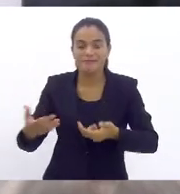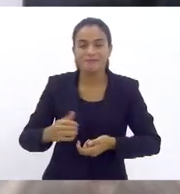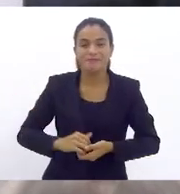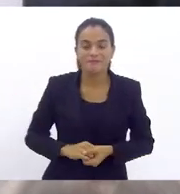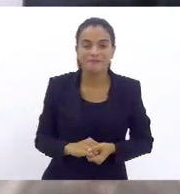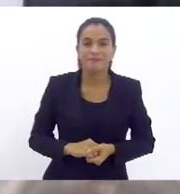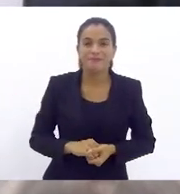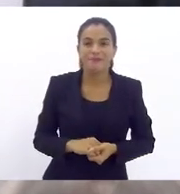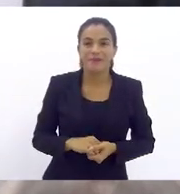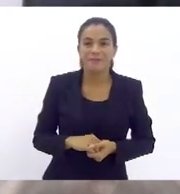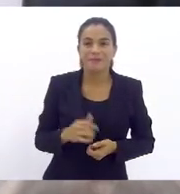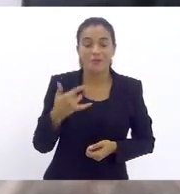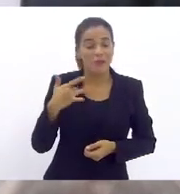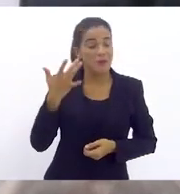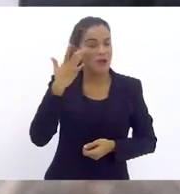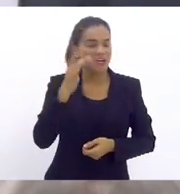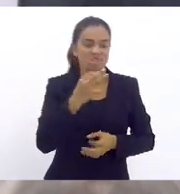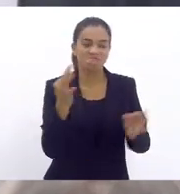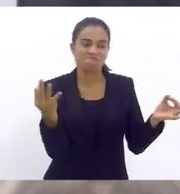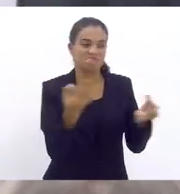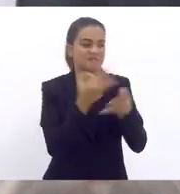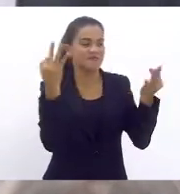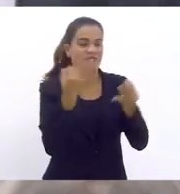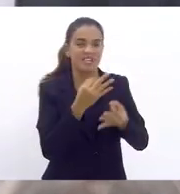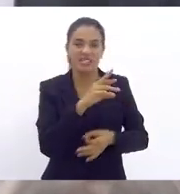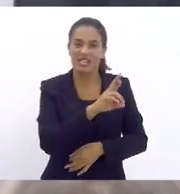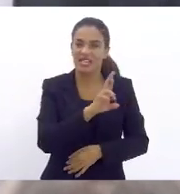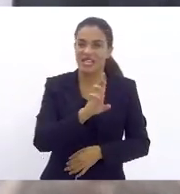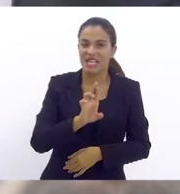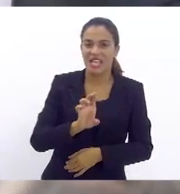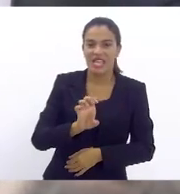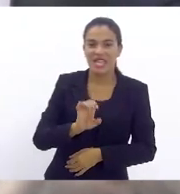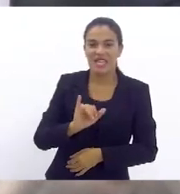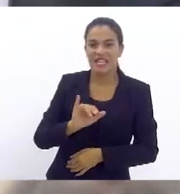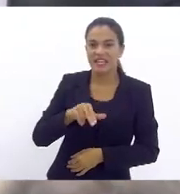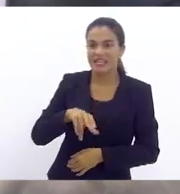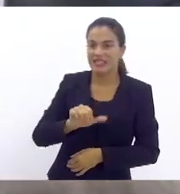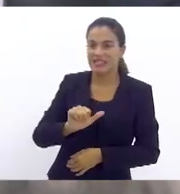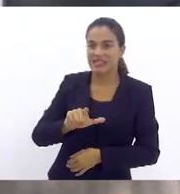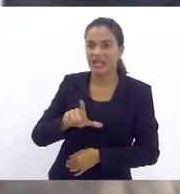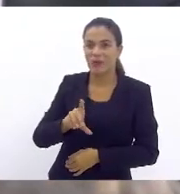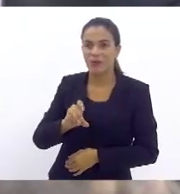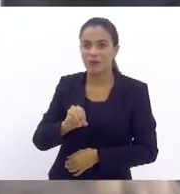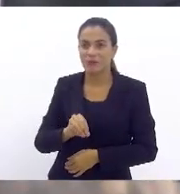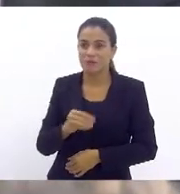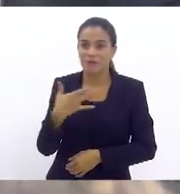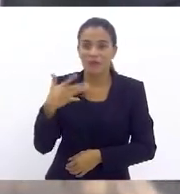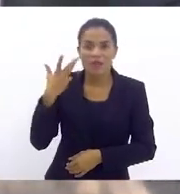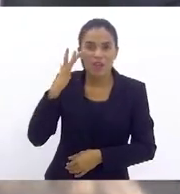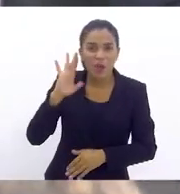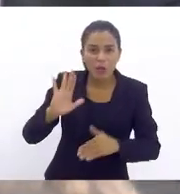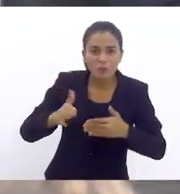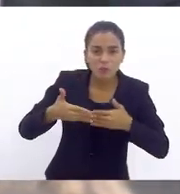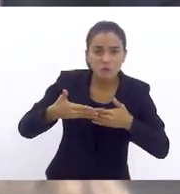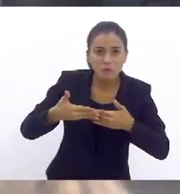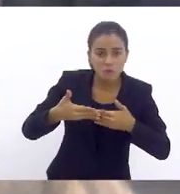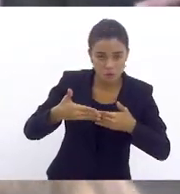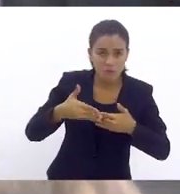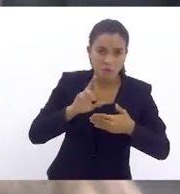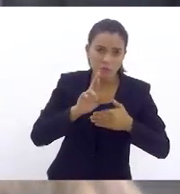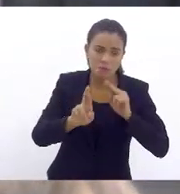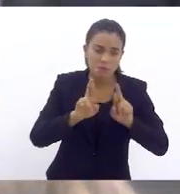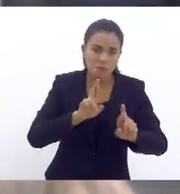acho que essa lembrança do Reinaldo foi absolutamente central e extremamente importante acho que eu dei conta de todas as